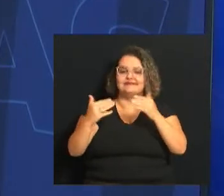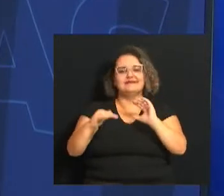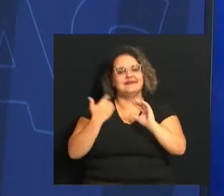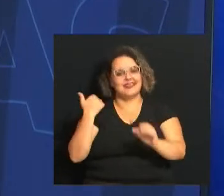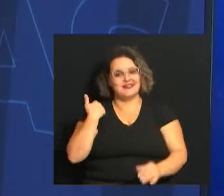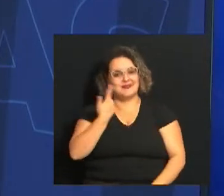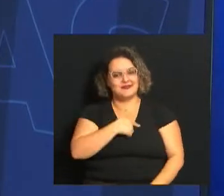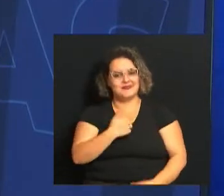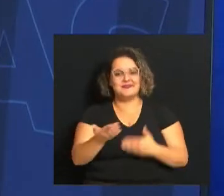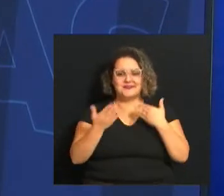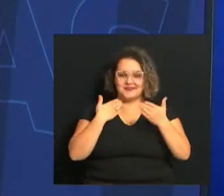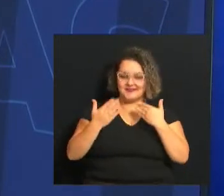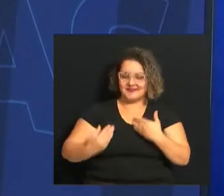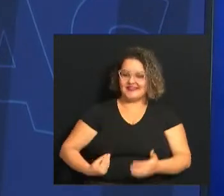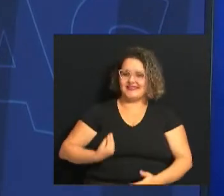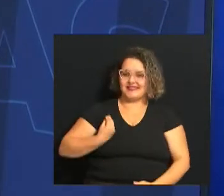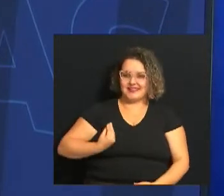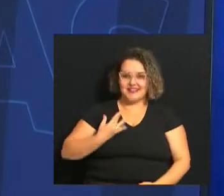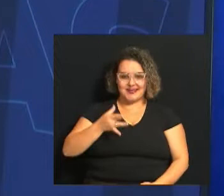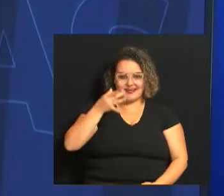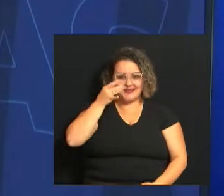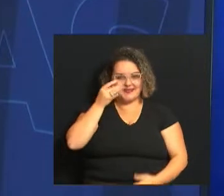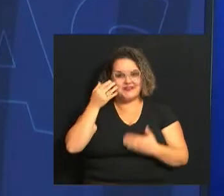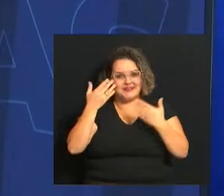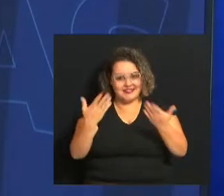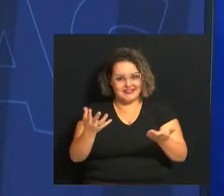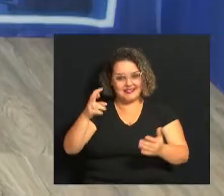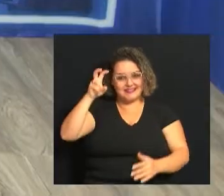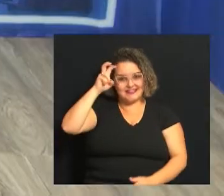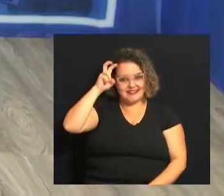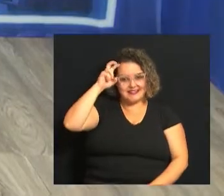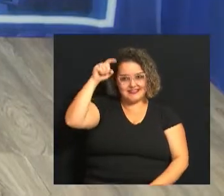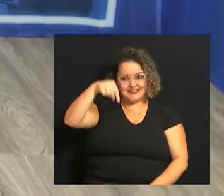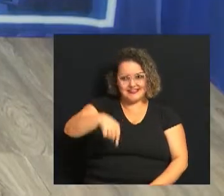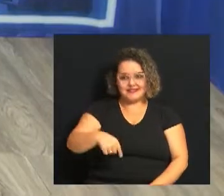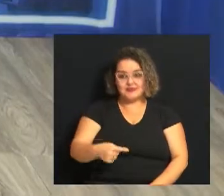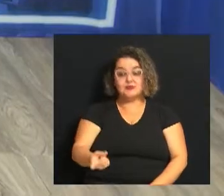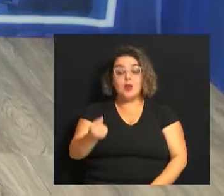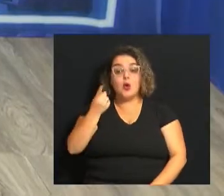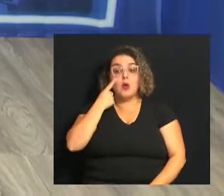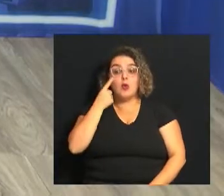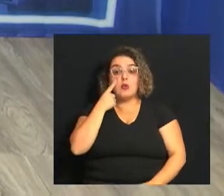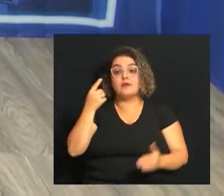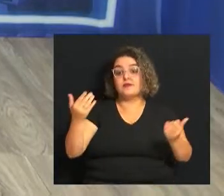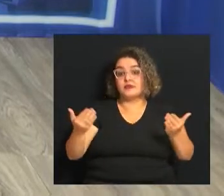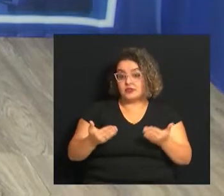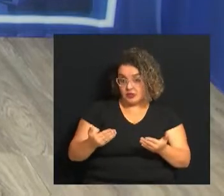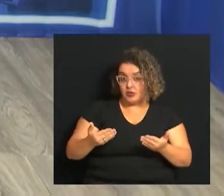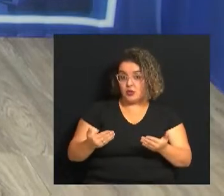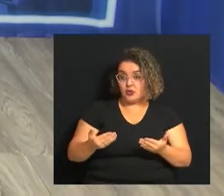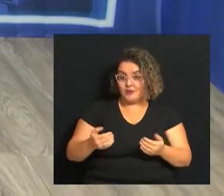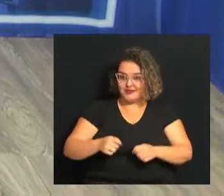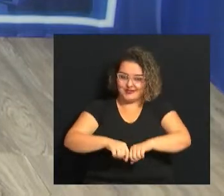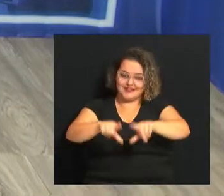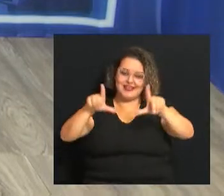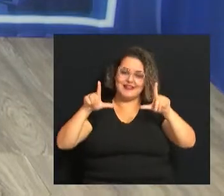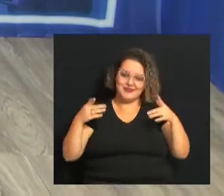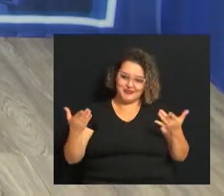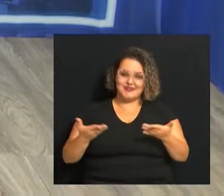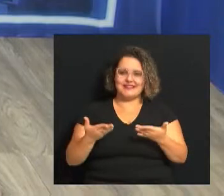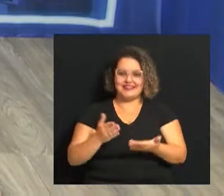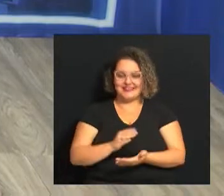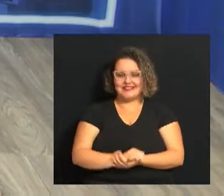que a gente conversa ao vivo com você nesta quinta-feira. Confira a partir de agora os destaques de